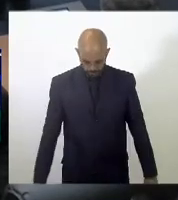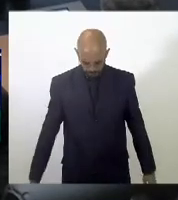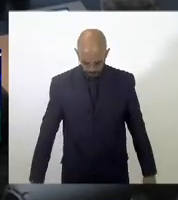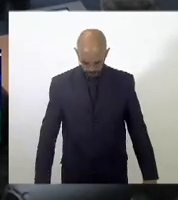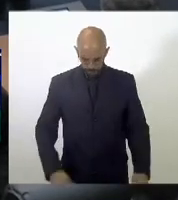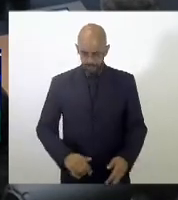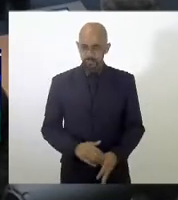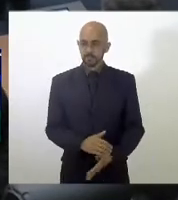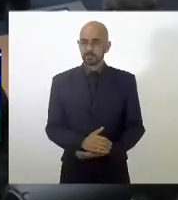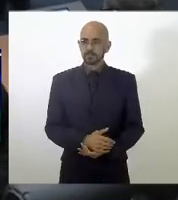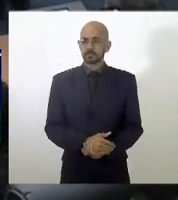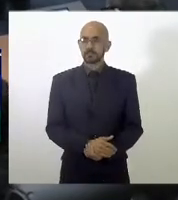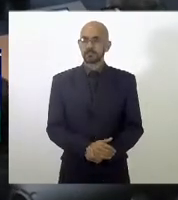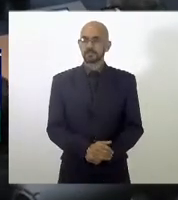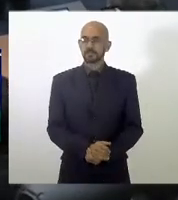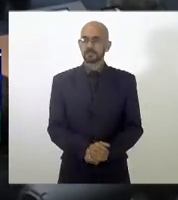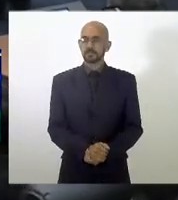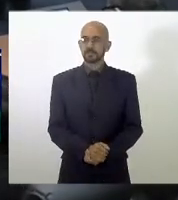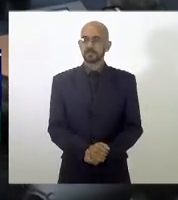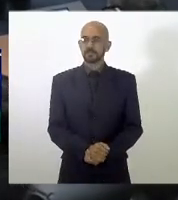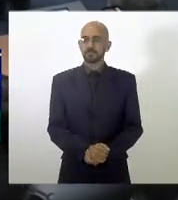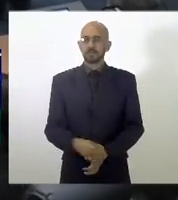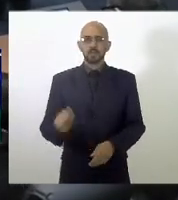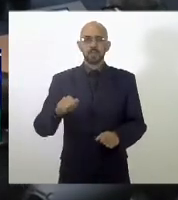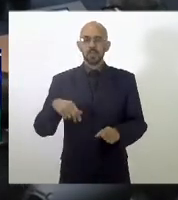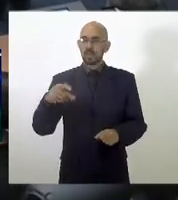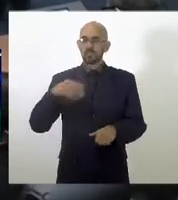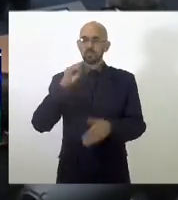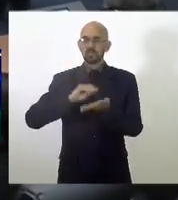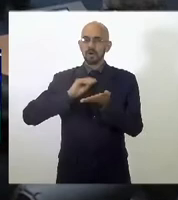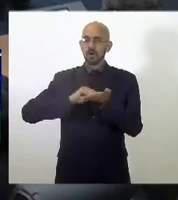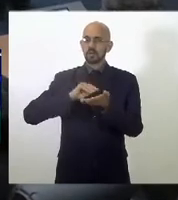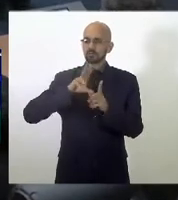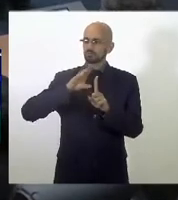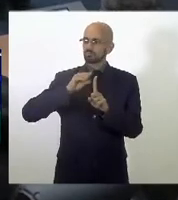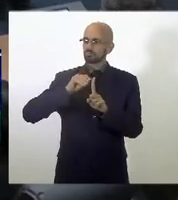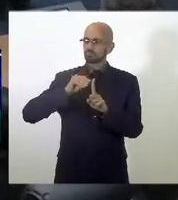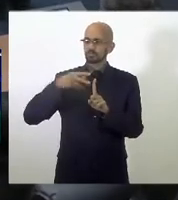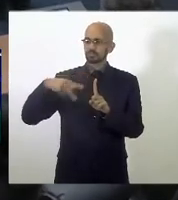Deputado Mink, seu equipamento está fechado. Aí.